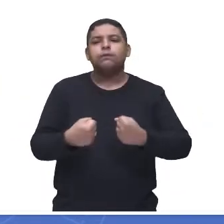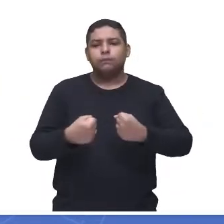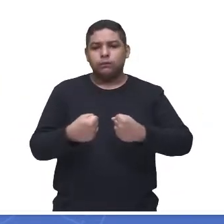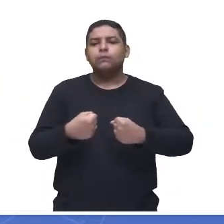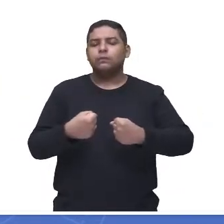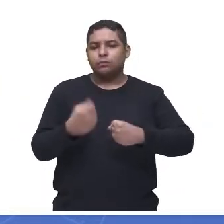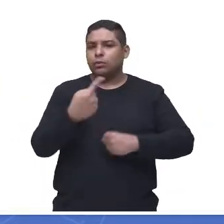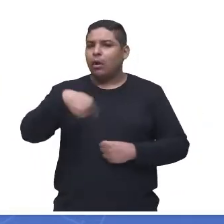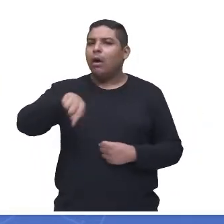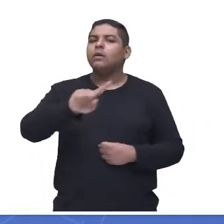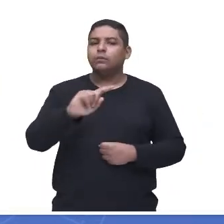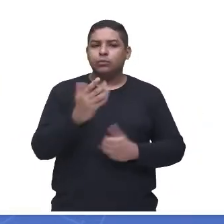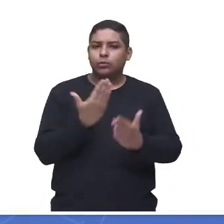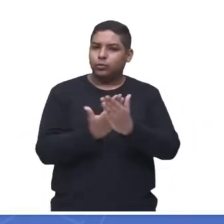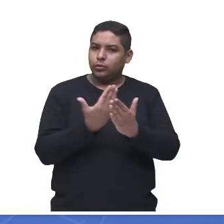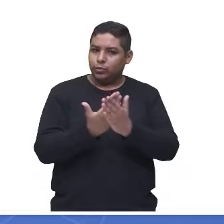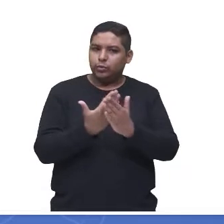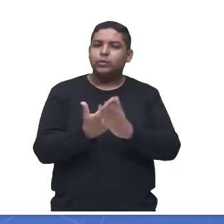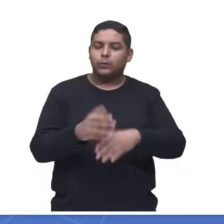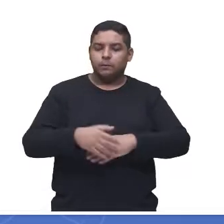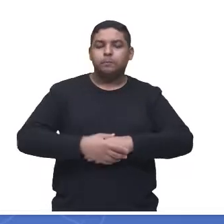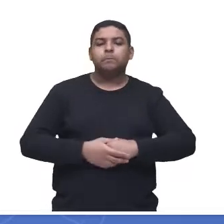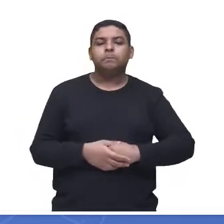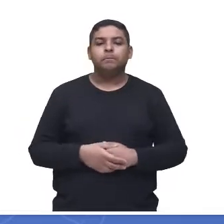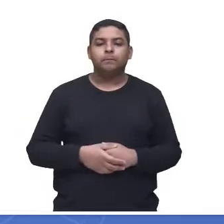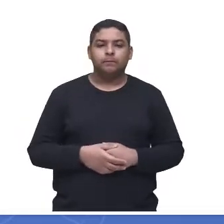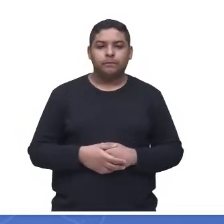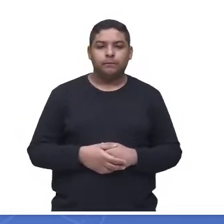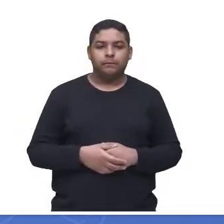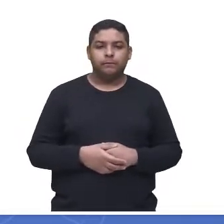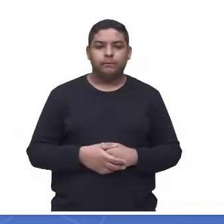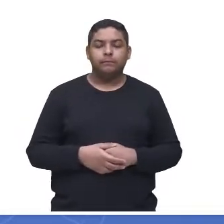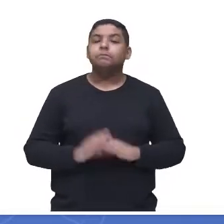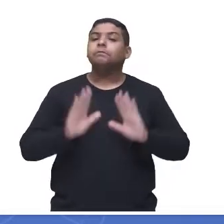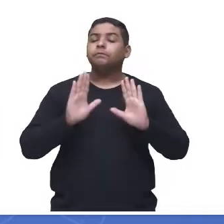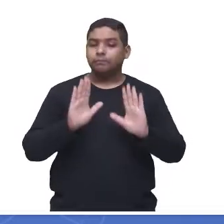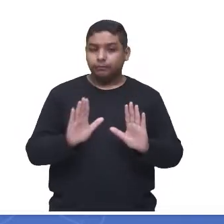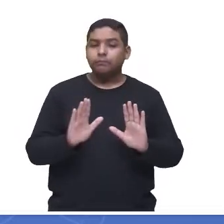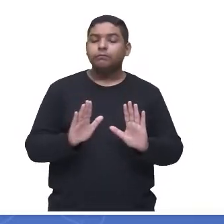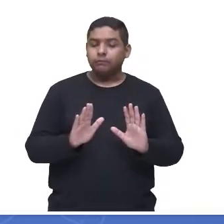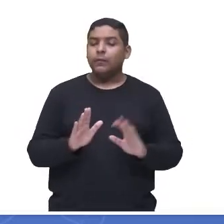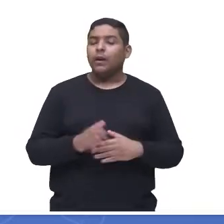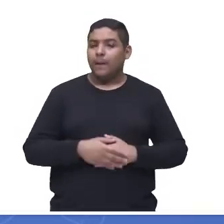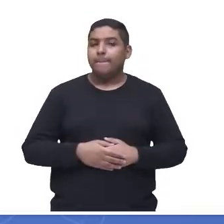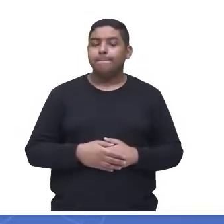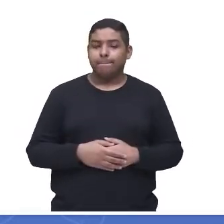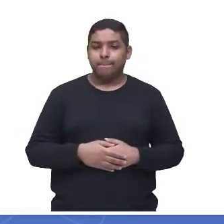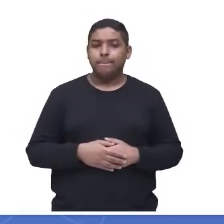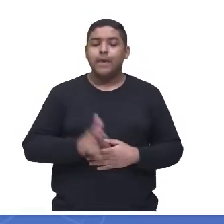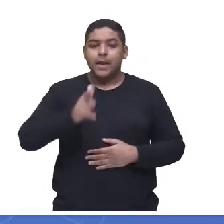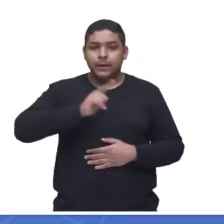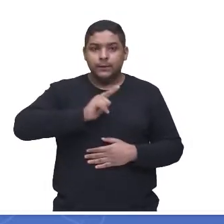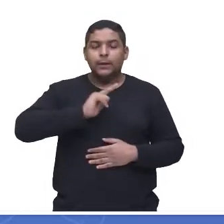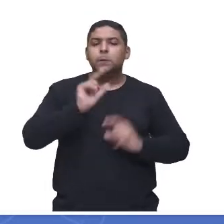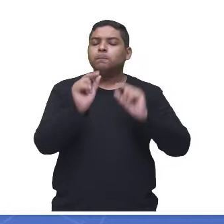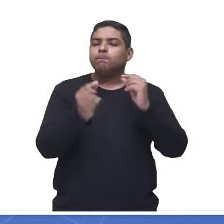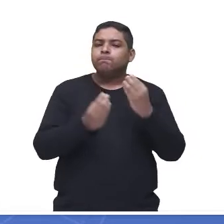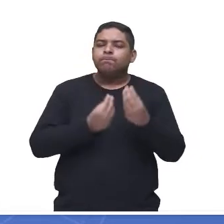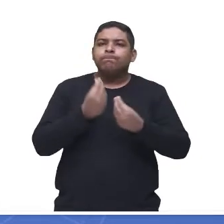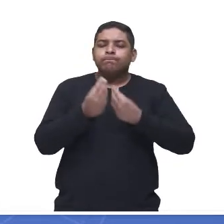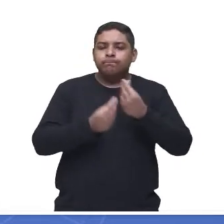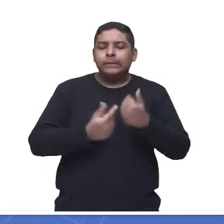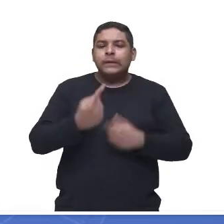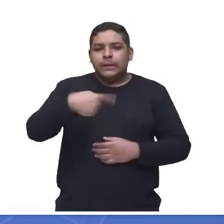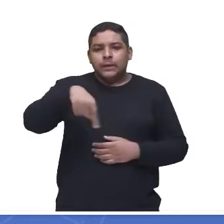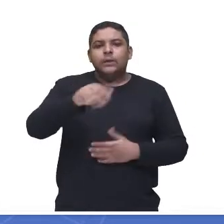de modernidade. O que é moderno para nós hoje? Mas aí tem um ponto que eu quero trazer para vocês,